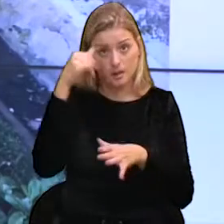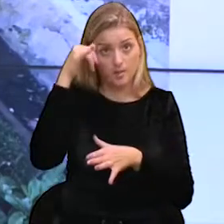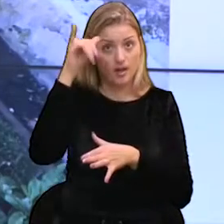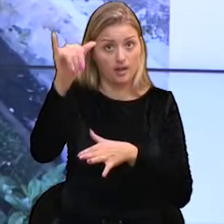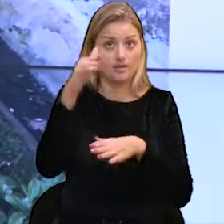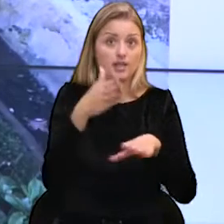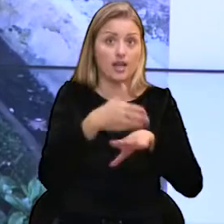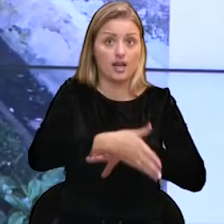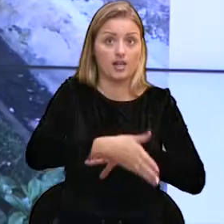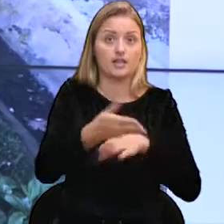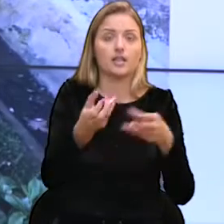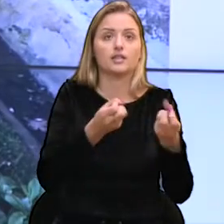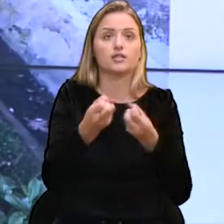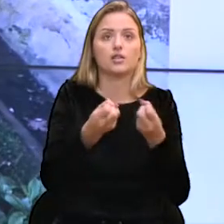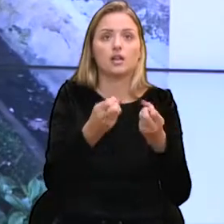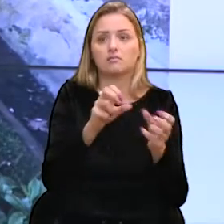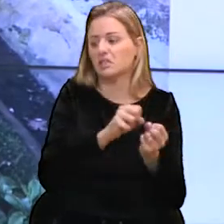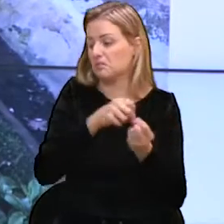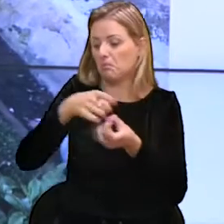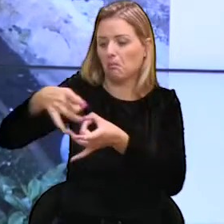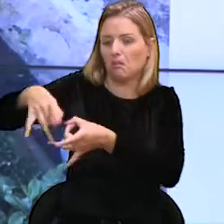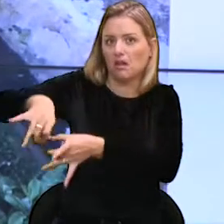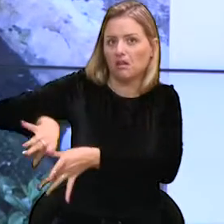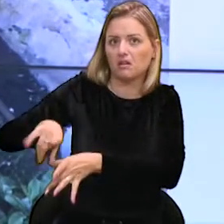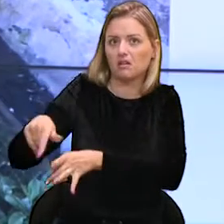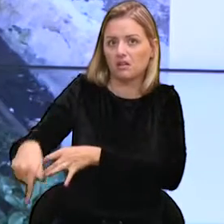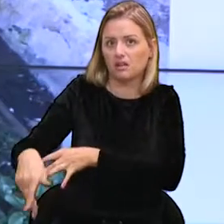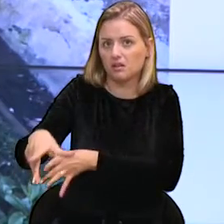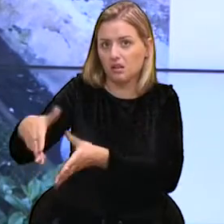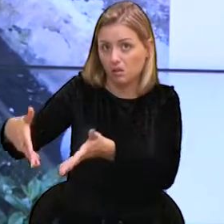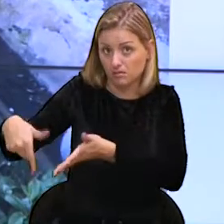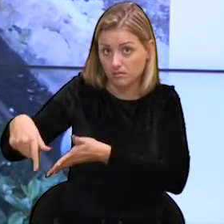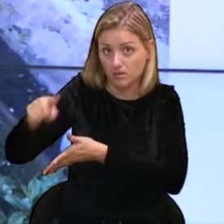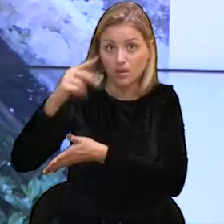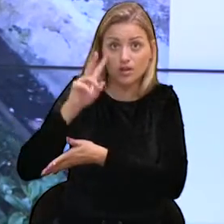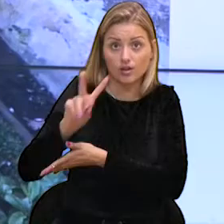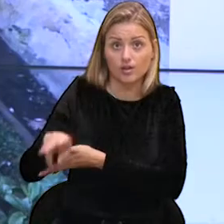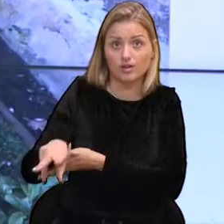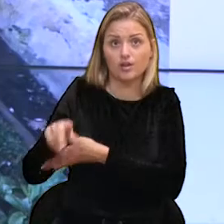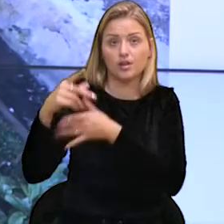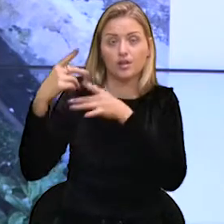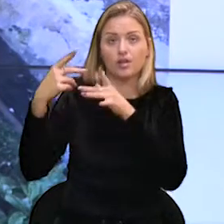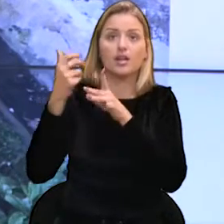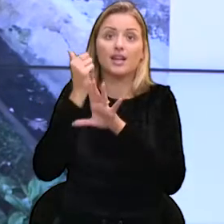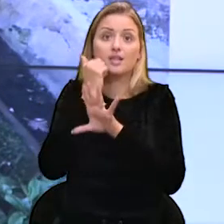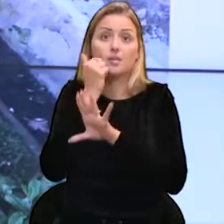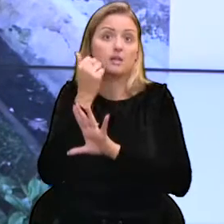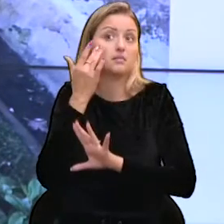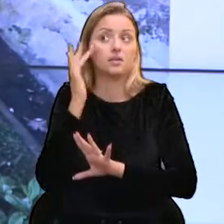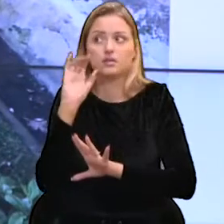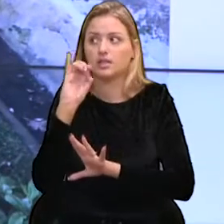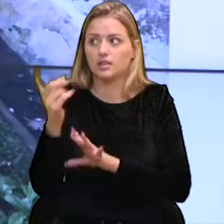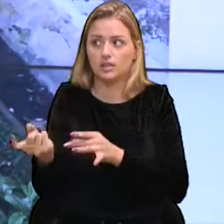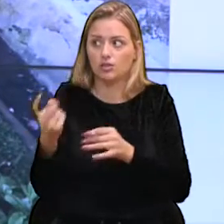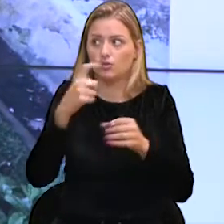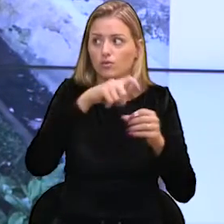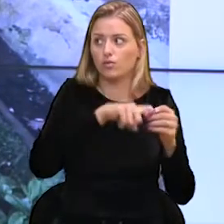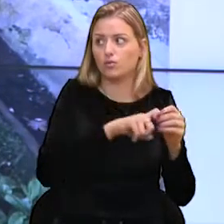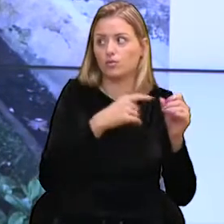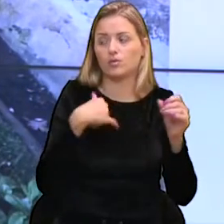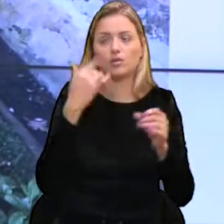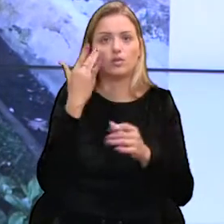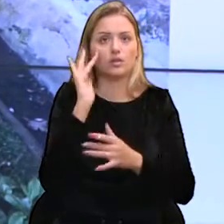evitar a entrada de automóveis, e jogaram ali no esgoto, aqui no valo. Aqui, ó. Eu não sei se hoje essas pedras foram recolocadas, eu não